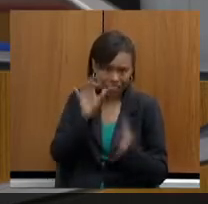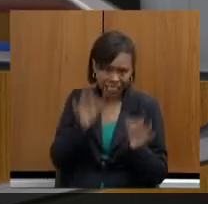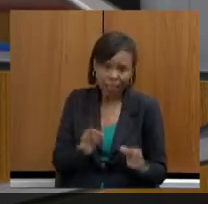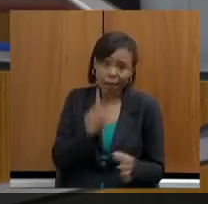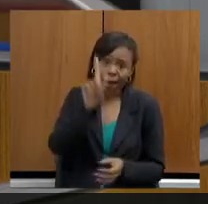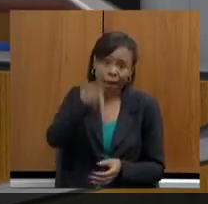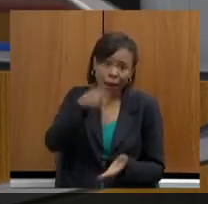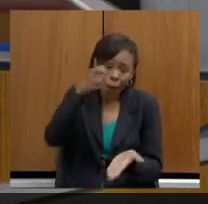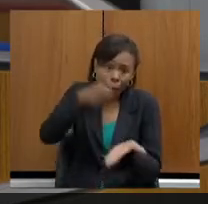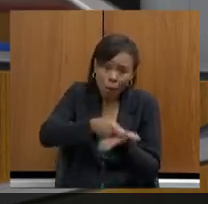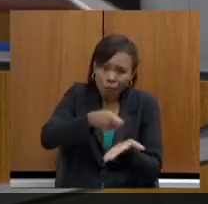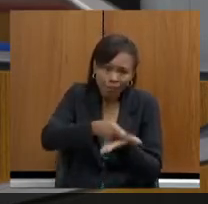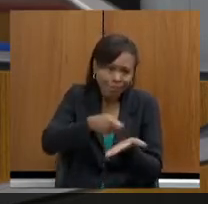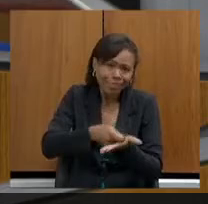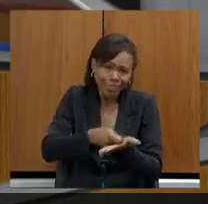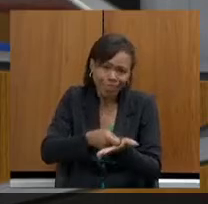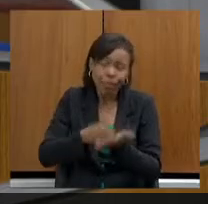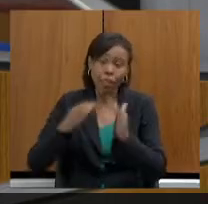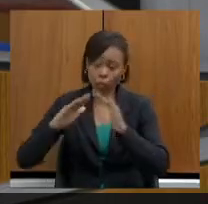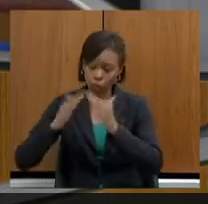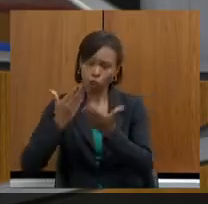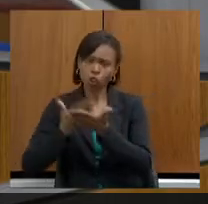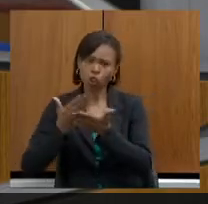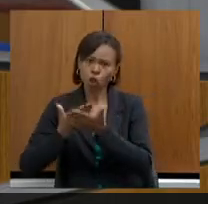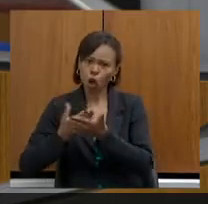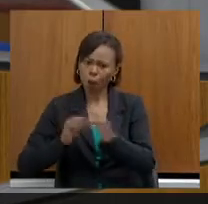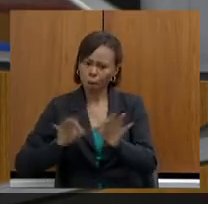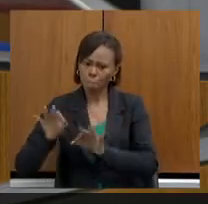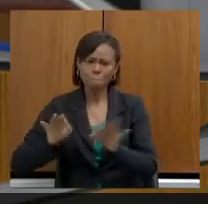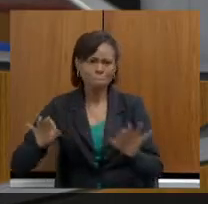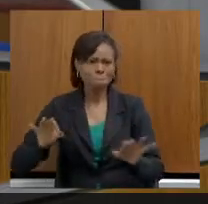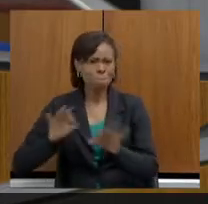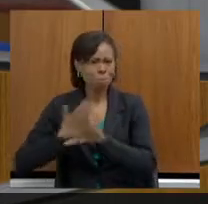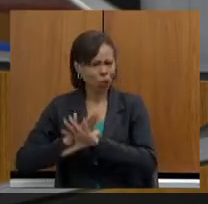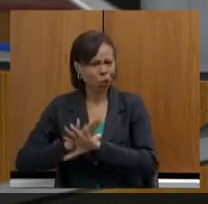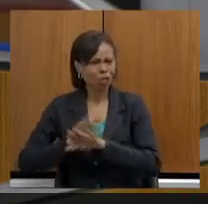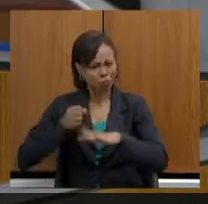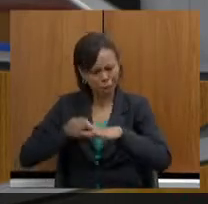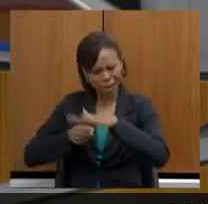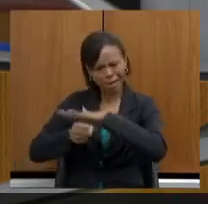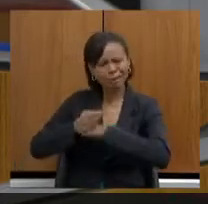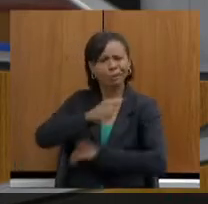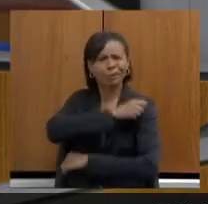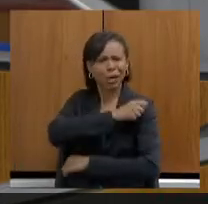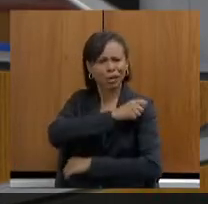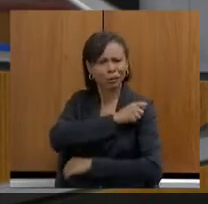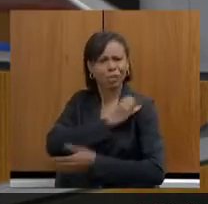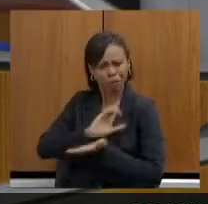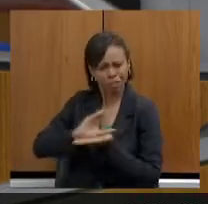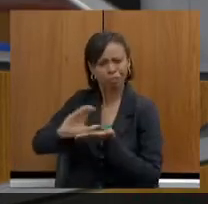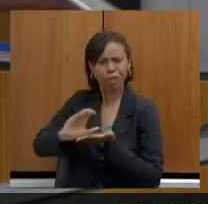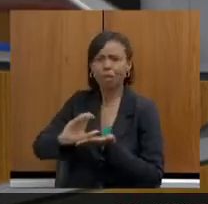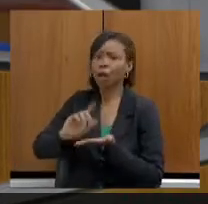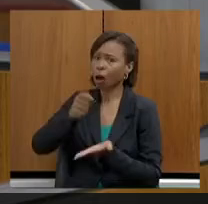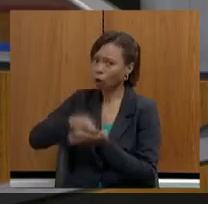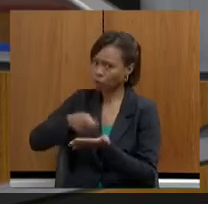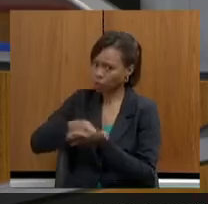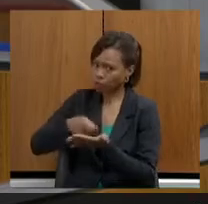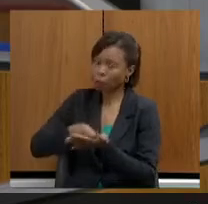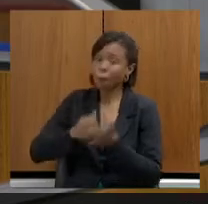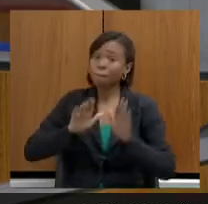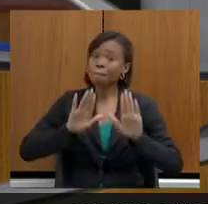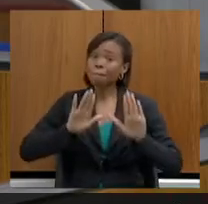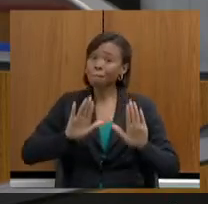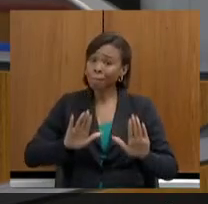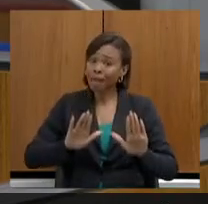acho que manter uma escola adequada para receber os alunos fazer um investimento é obrigação Mas a gente